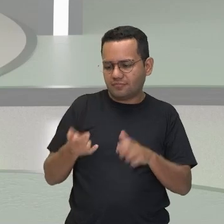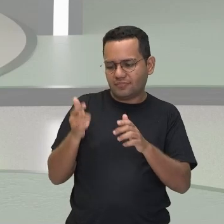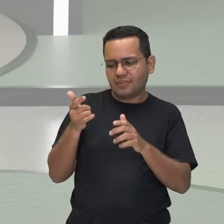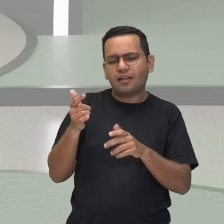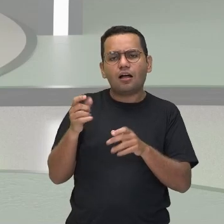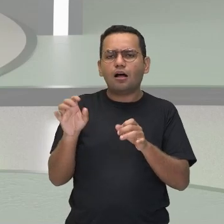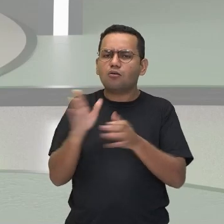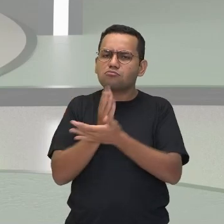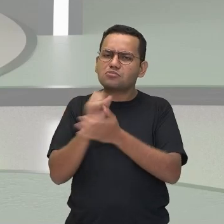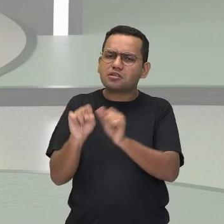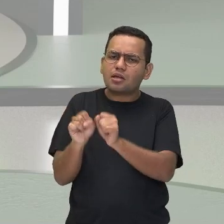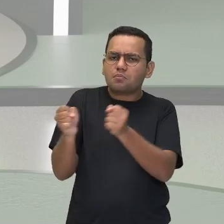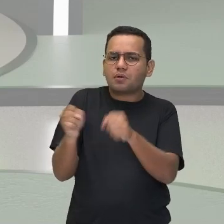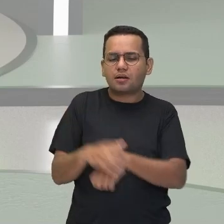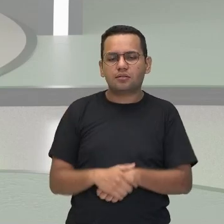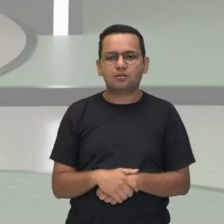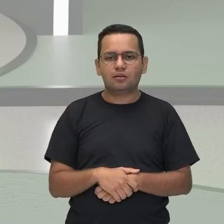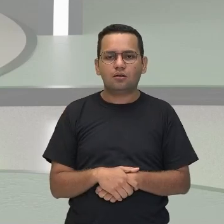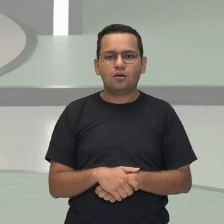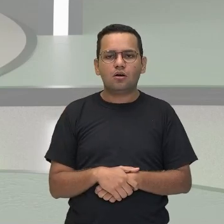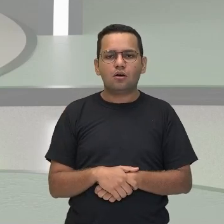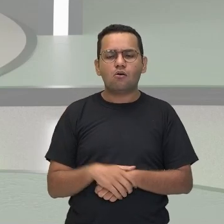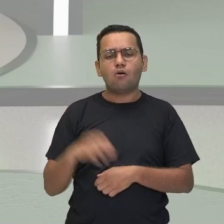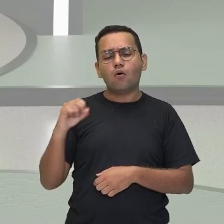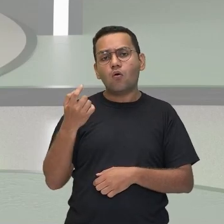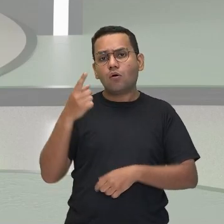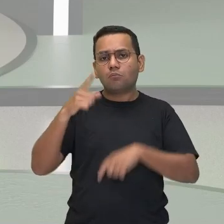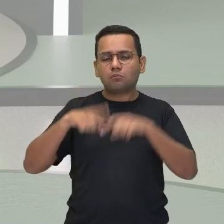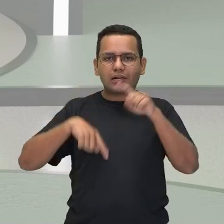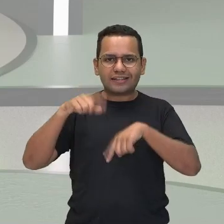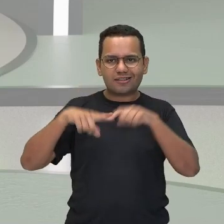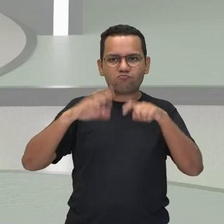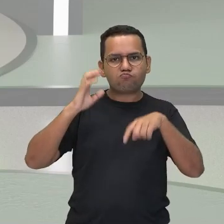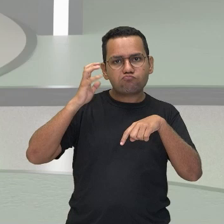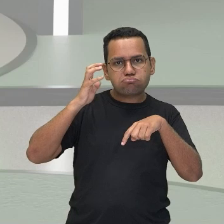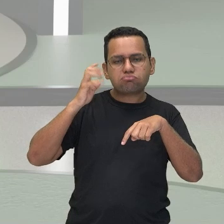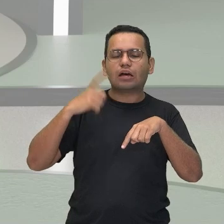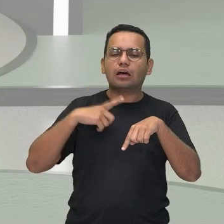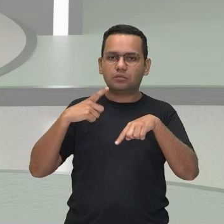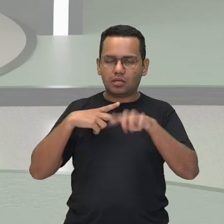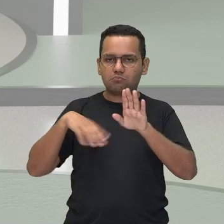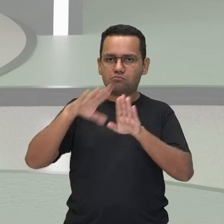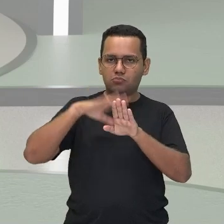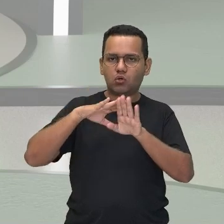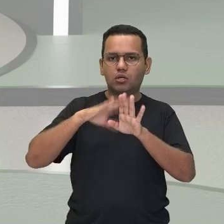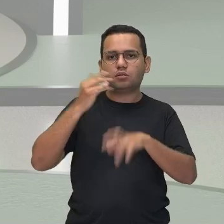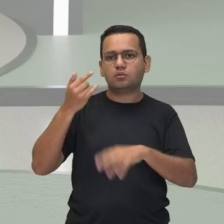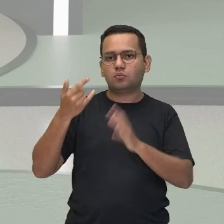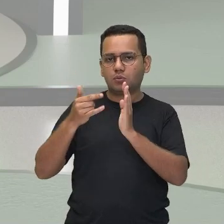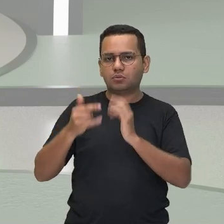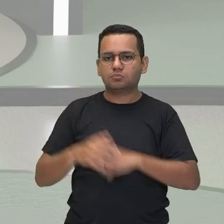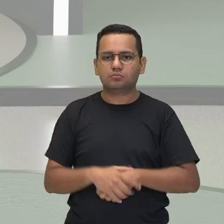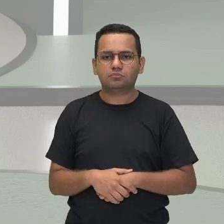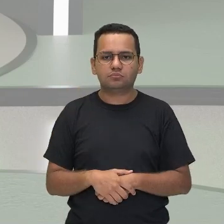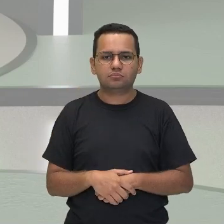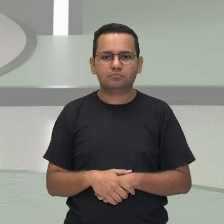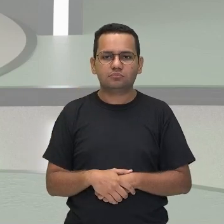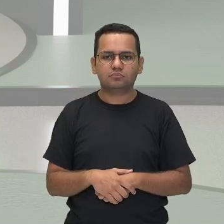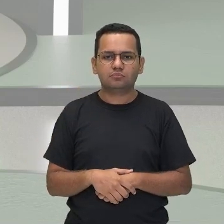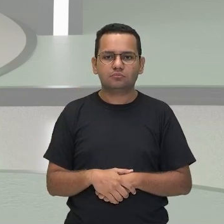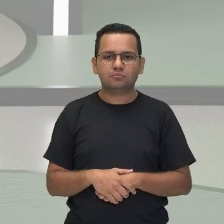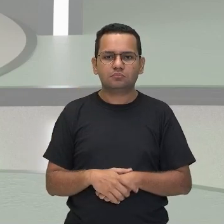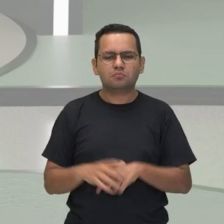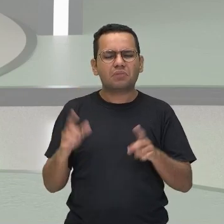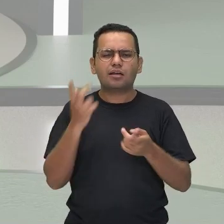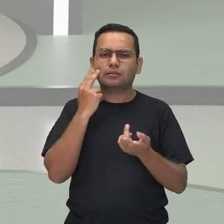Às vezes, dos aparelhos de som, eles vêm ali com uma estrutura circular, que é um ímã, tá bom? Então, quando criança, é até comum a gente